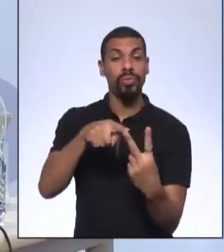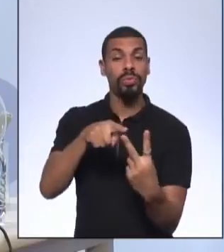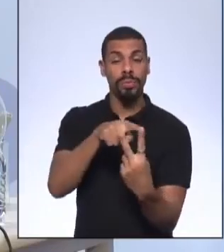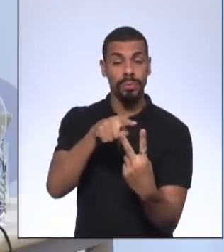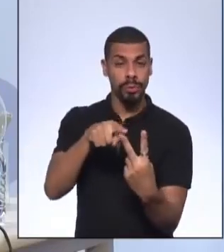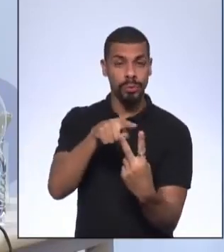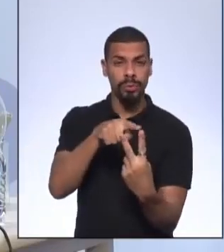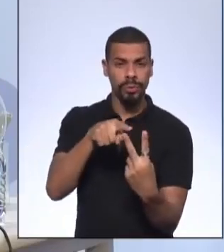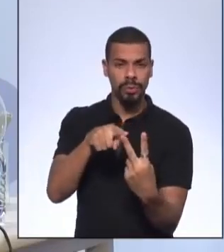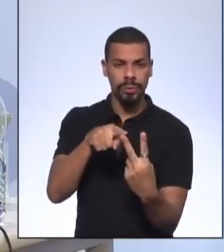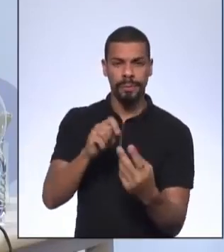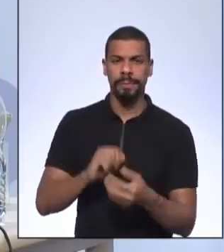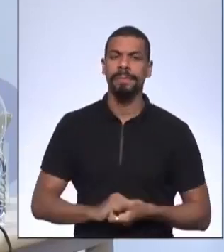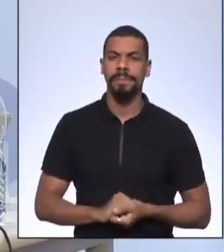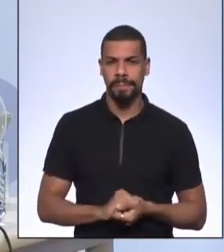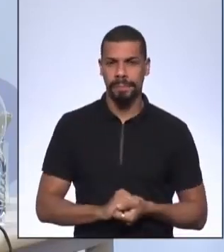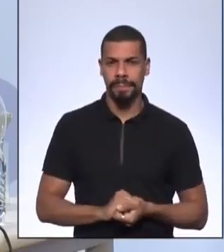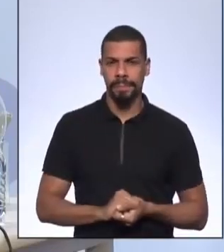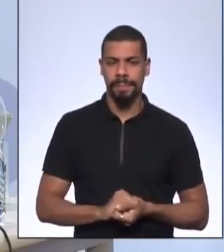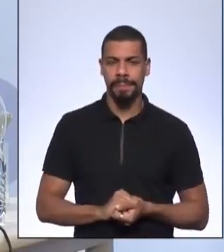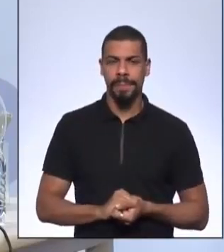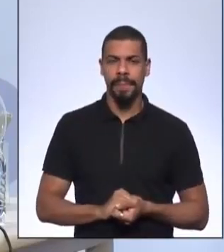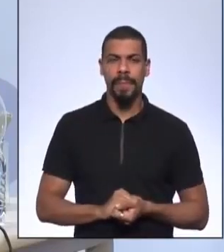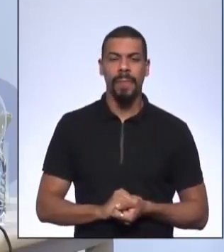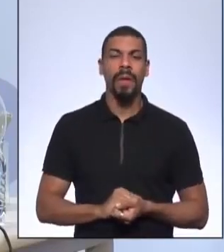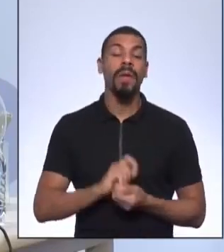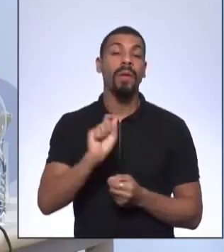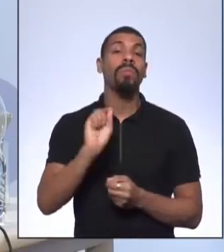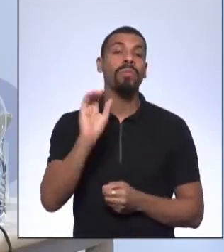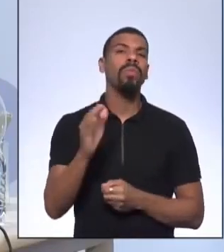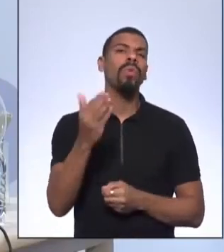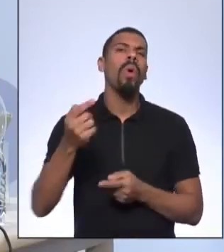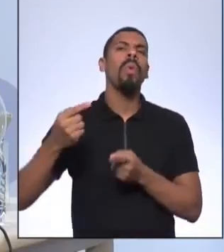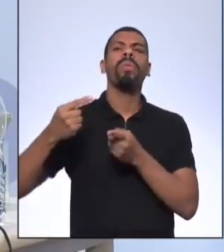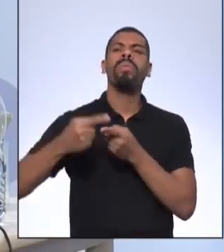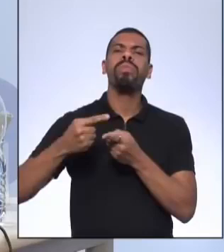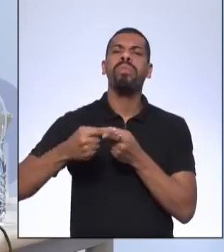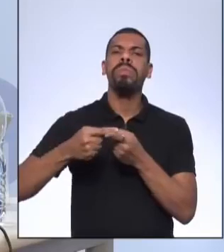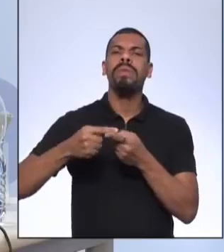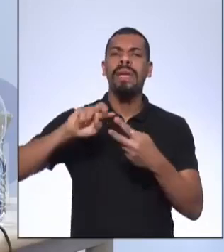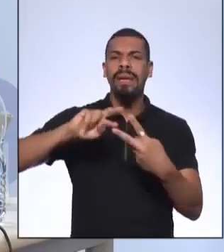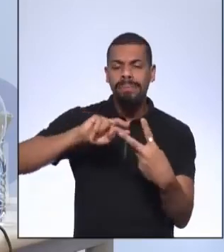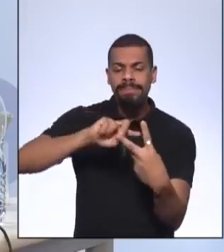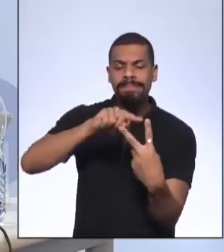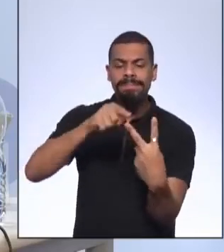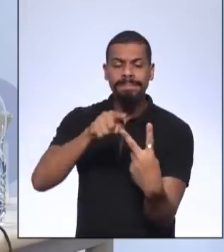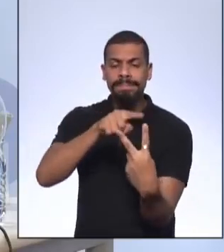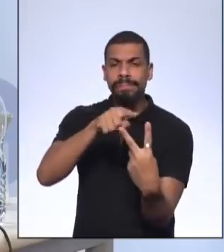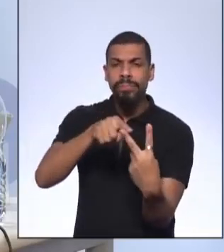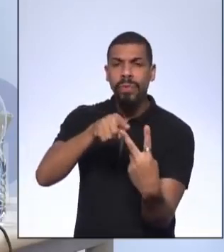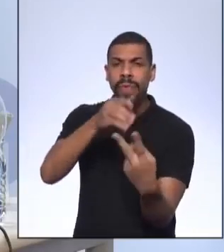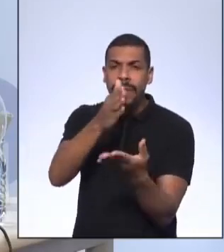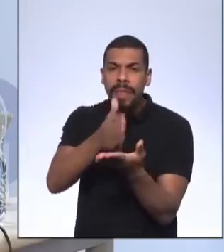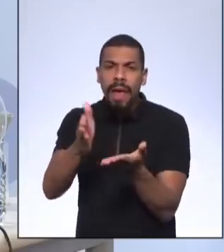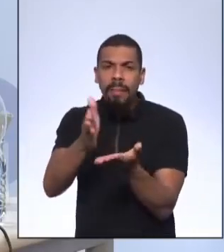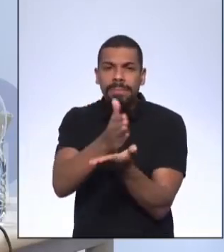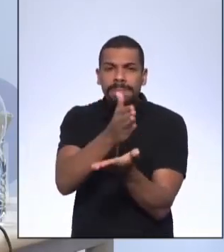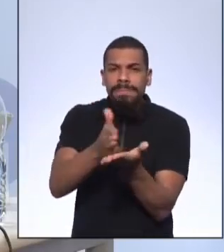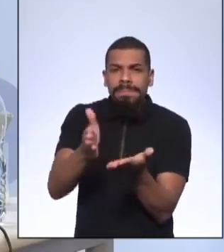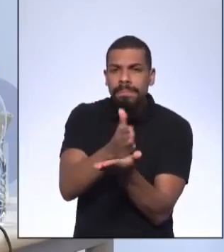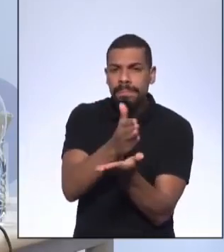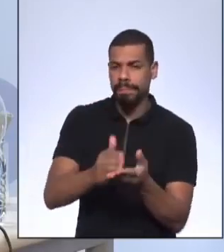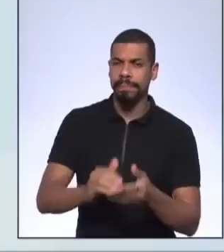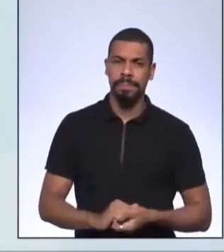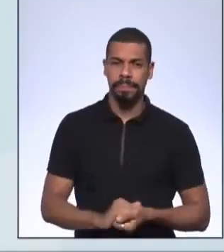ali de 2 perninhas, para ficar mais fácil para vocês, né? Tá bom? Por quê? Porque depois ele vai sofrer divisão. Ok? Vamos